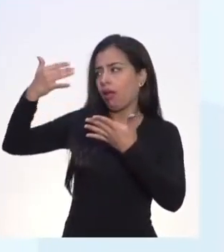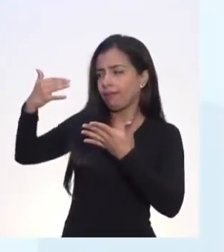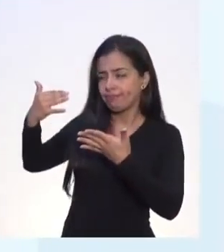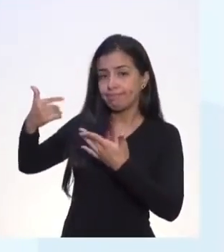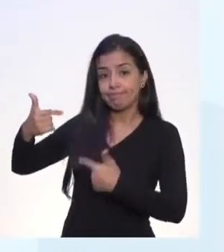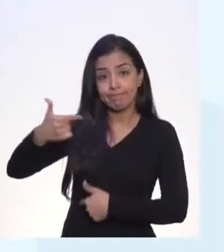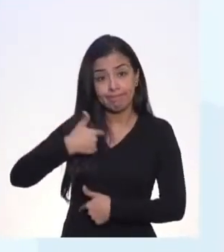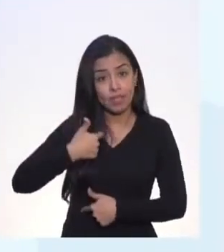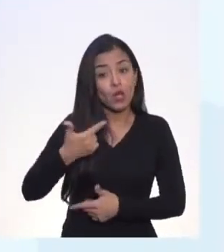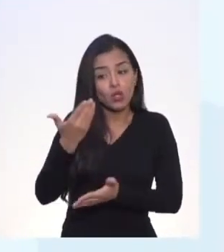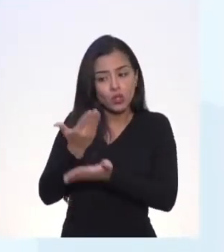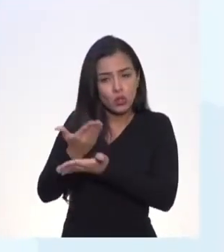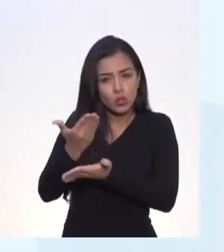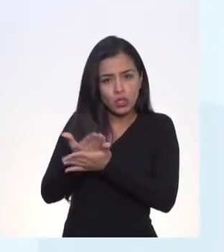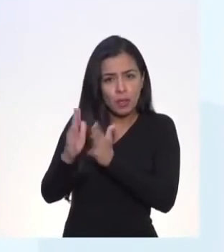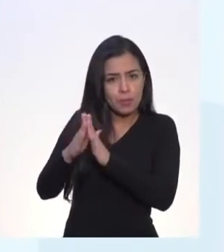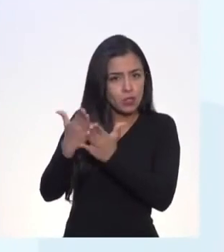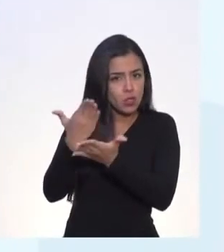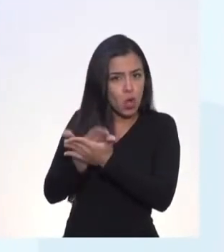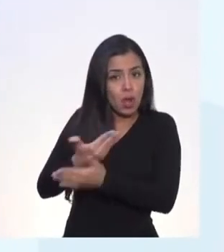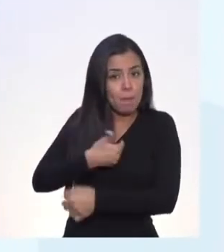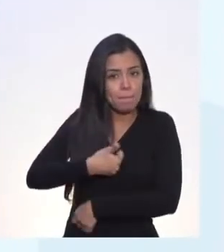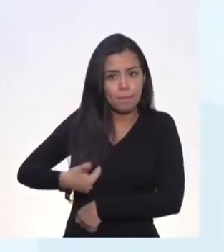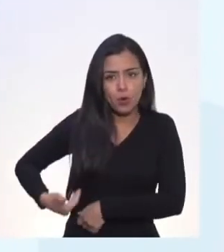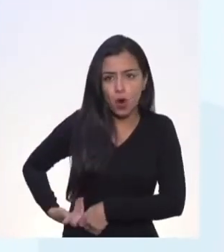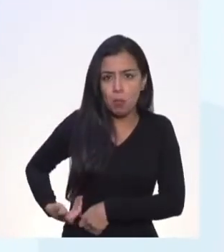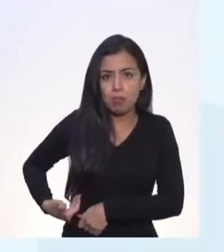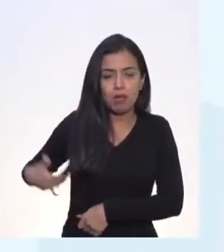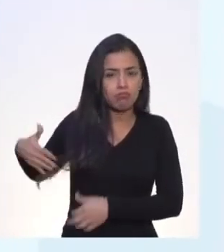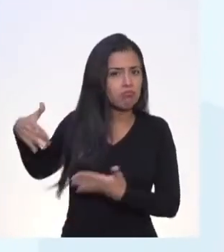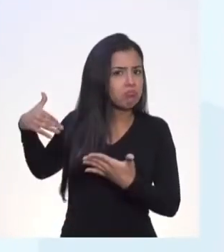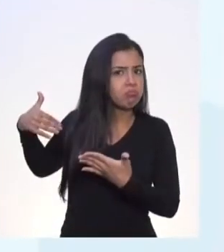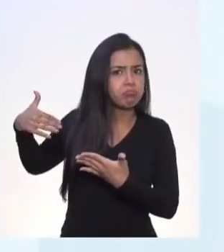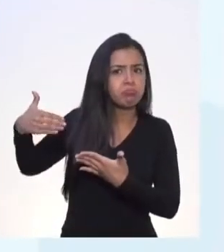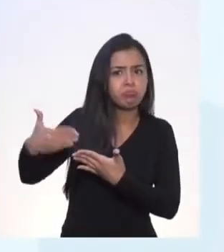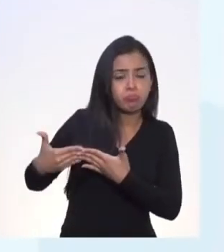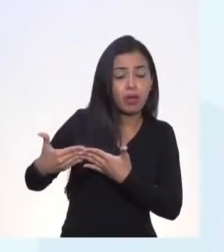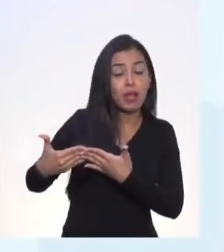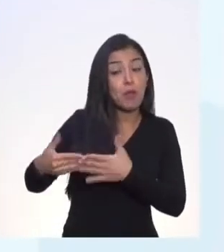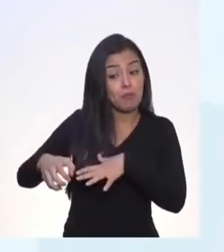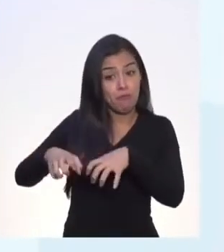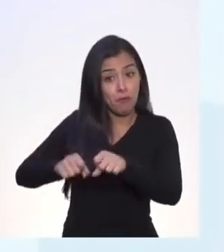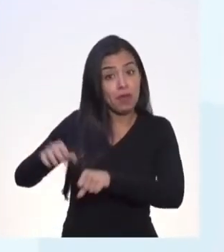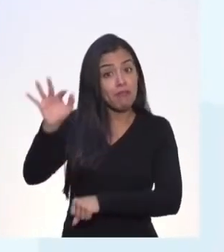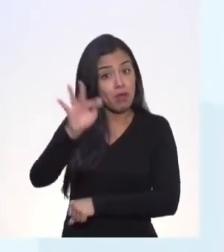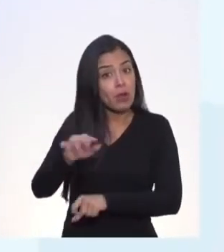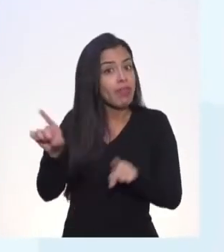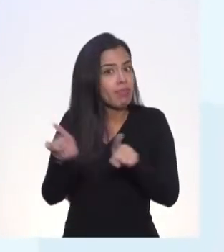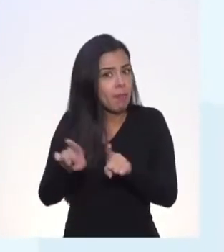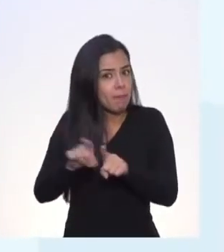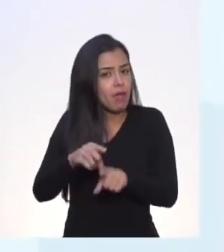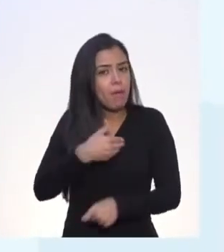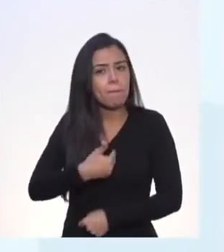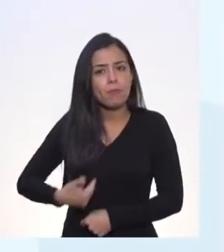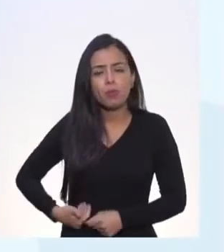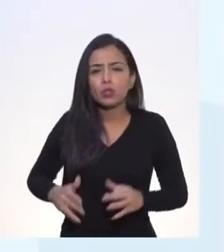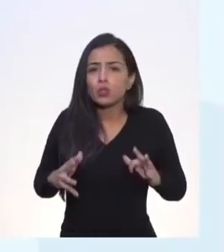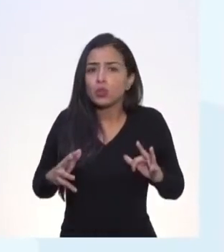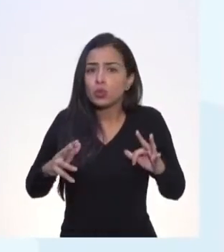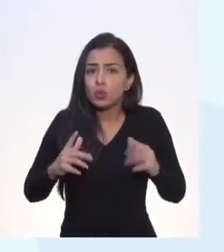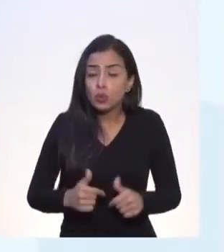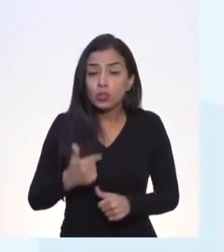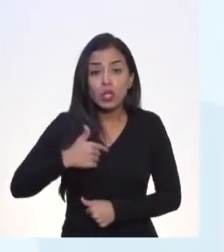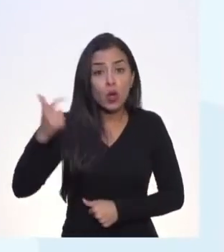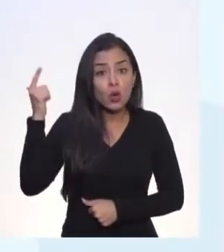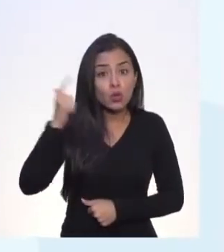em um colégio público durante a minha vida inteira. Me formei em uma universidade pública. E tudo o que eu consegui foi